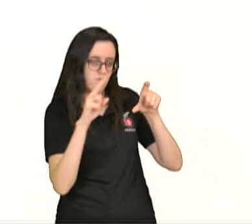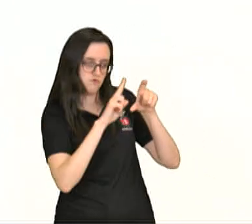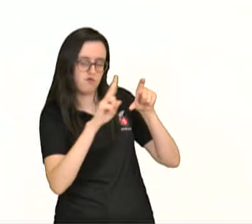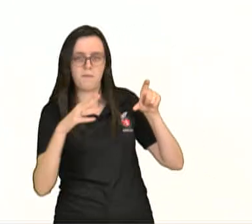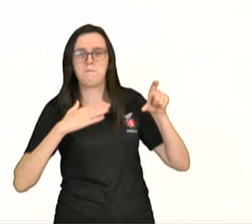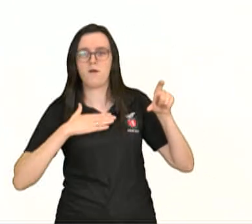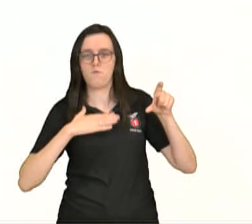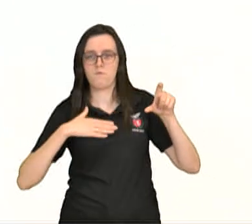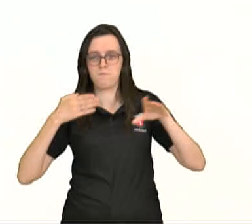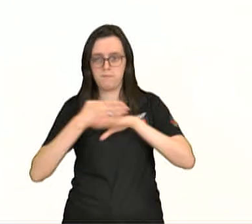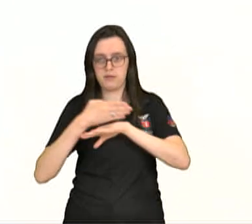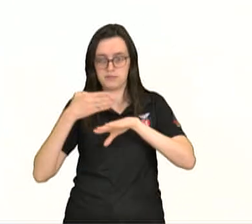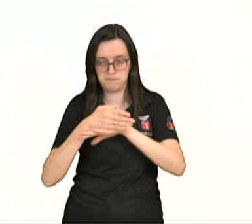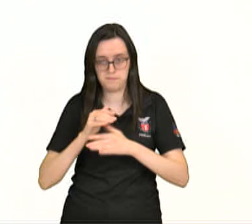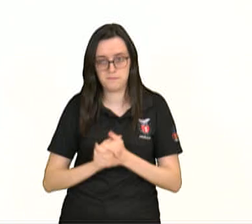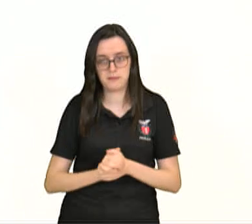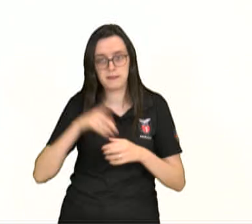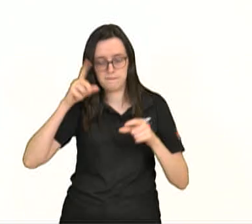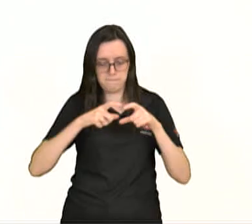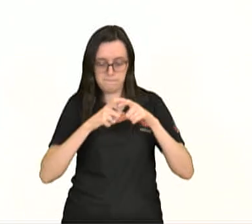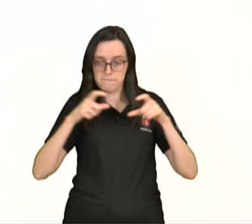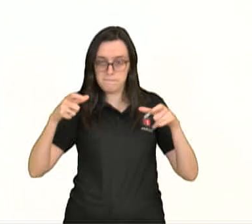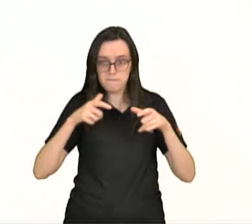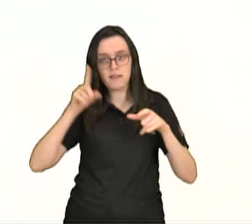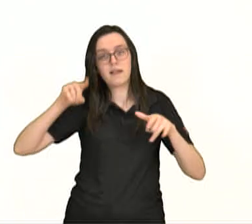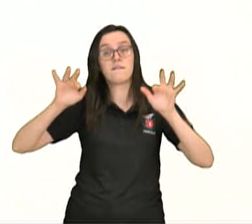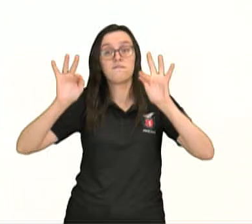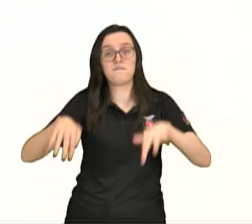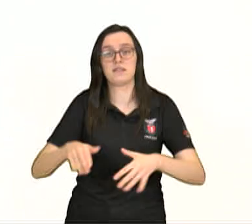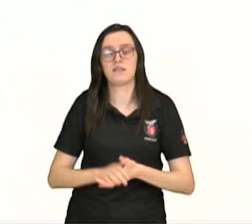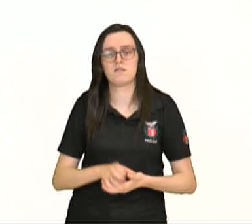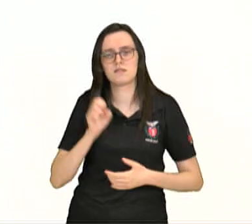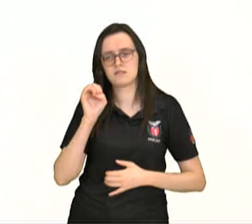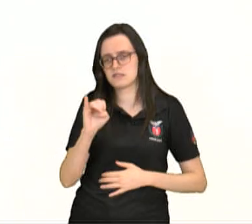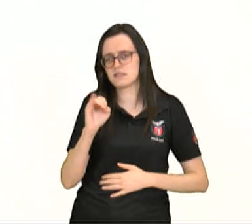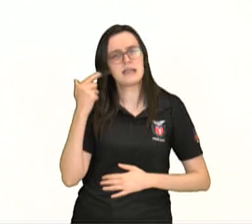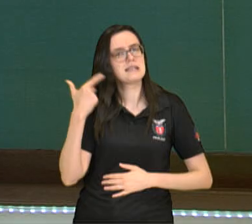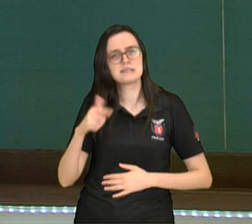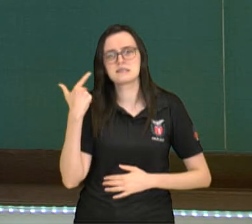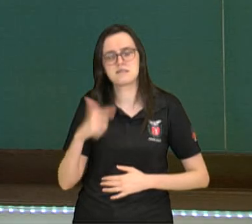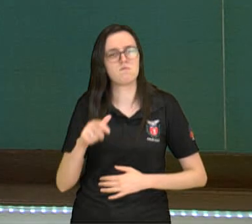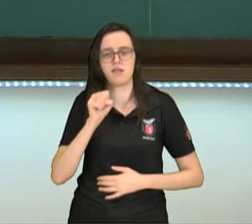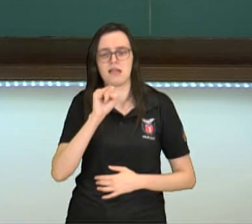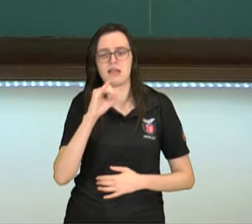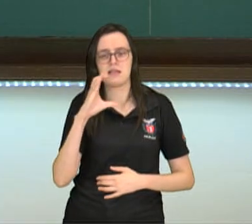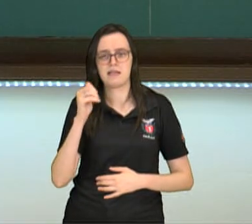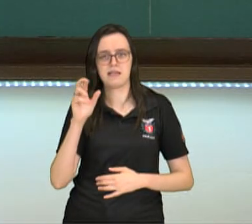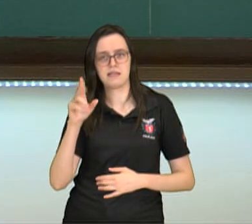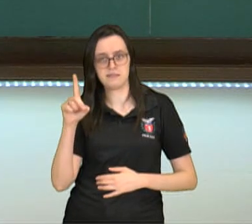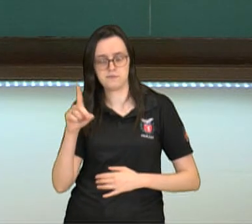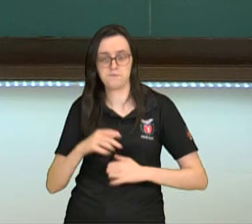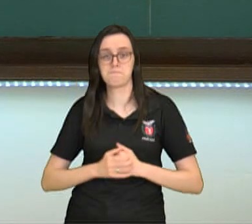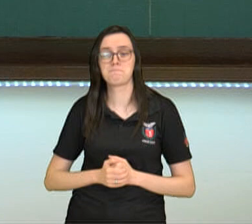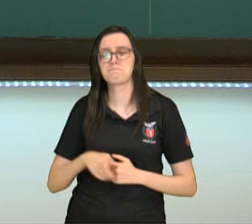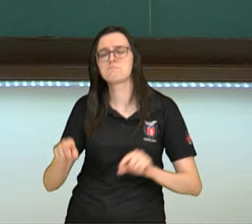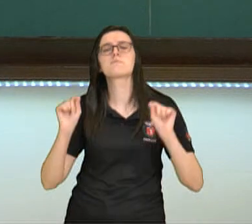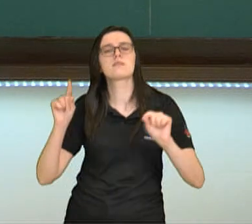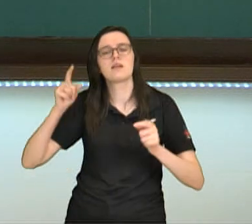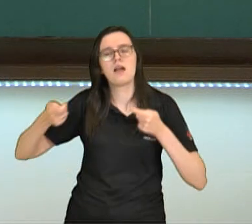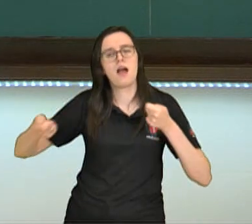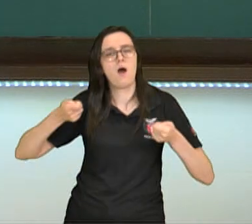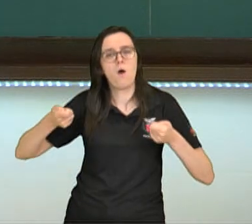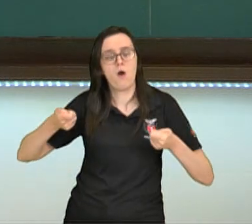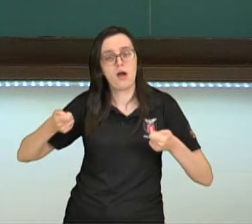do participante. Então, é um material impresso que ele vai entregar no final, se não tiver o SI card. Tá? Serve para controle